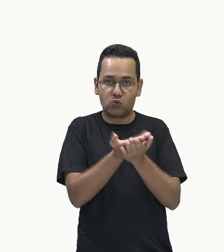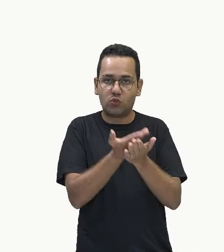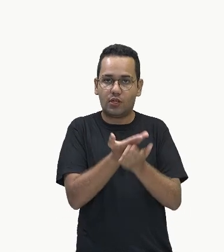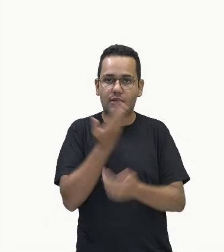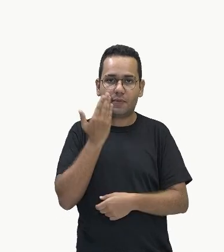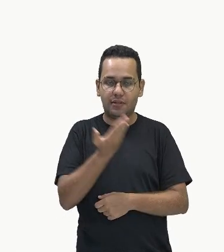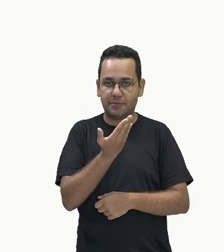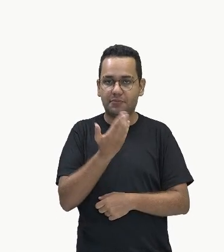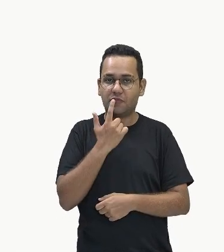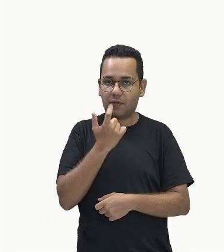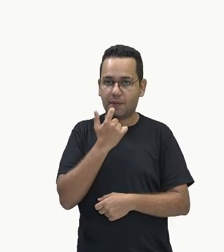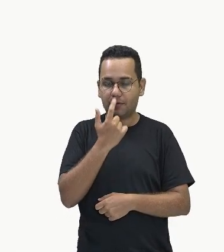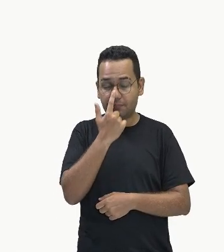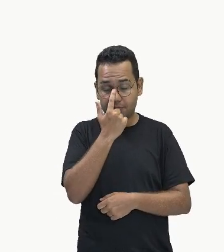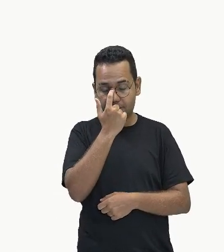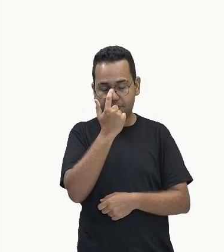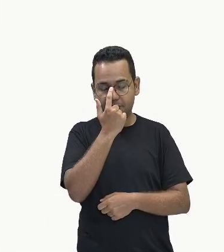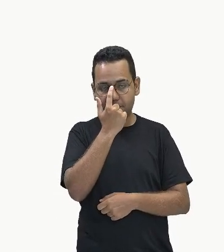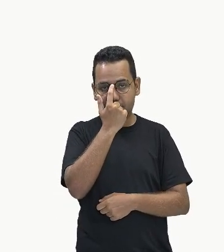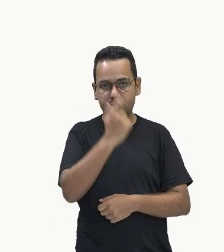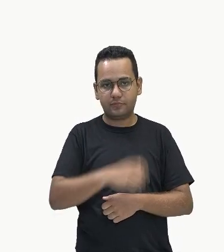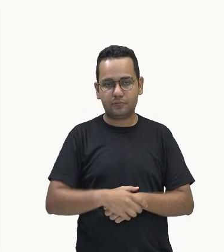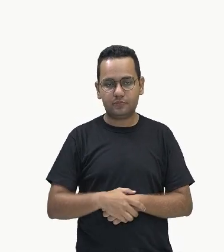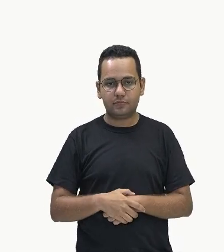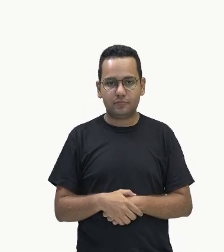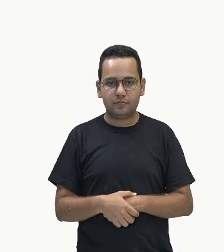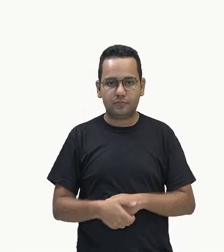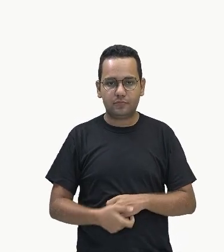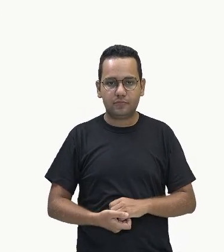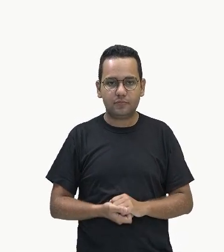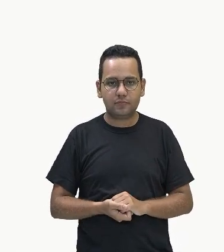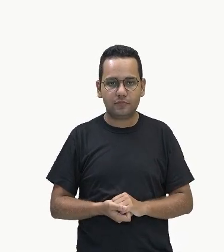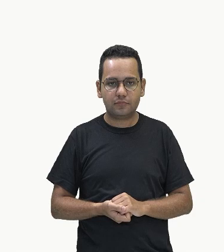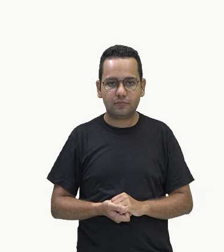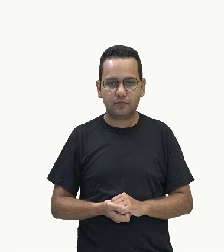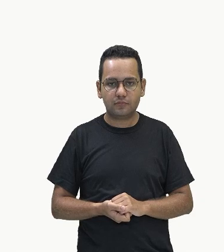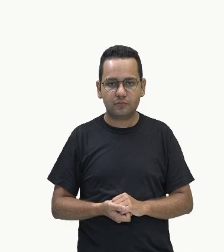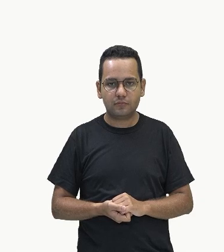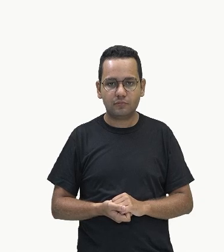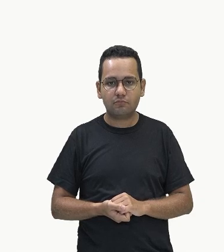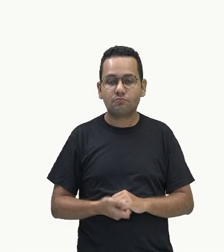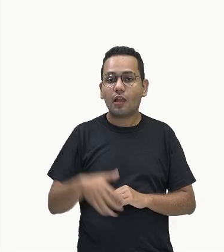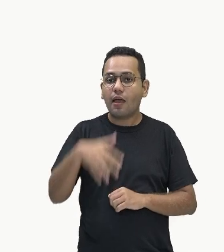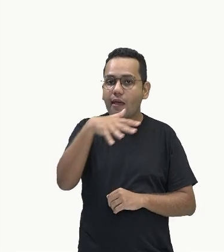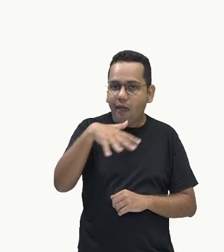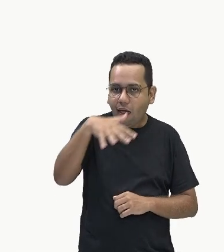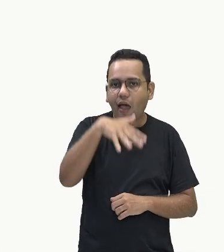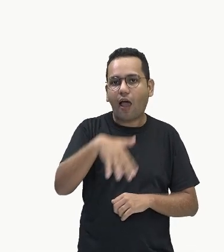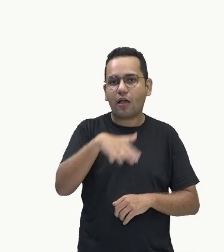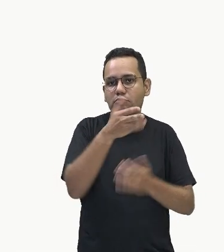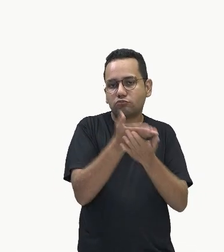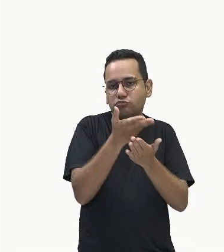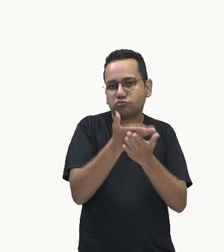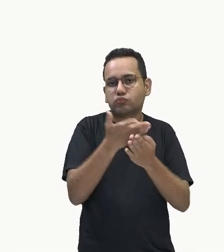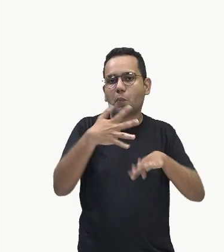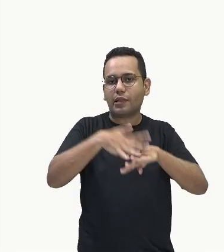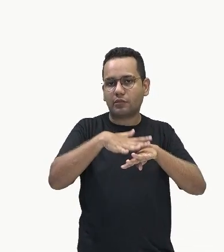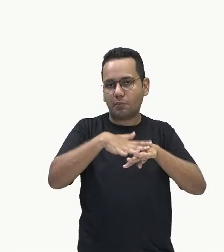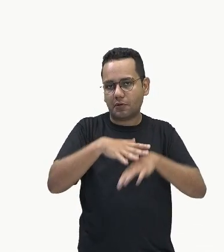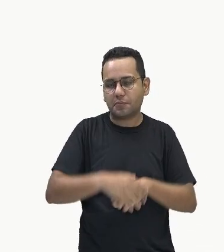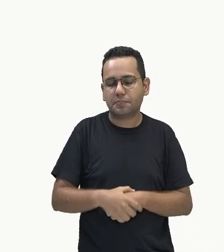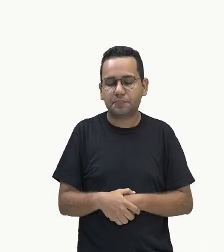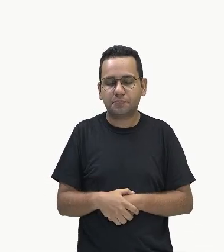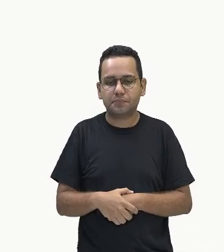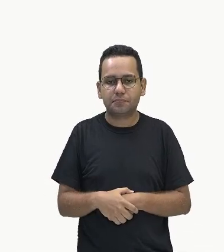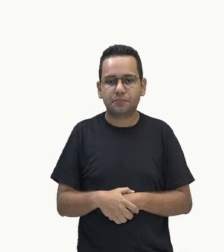estatística, que como já lemos aqui no texto, é uma parte da matemática, ok?